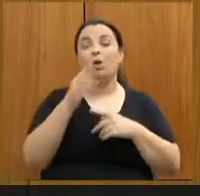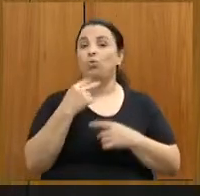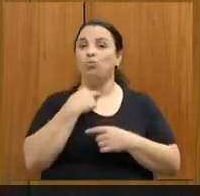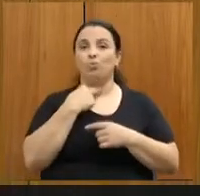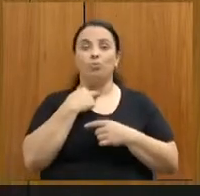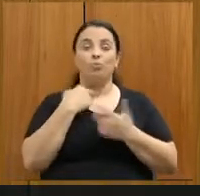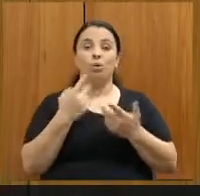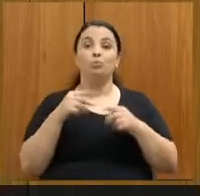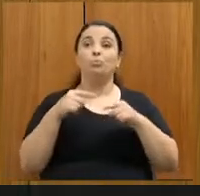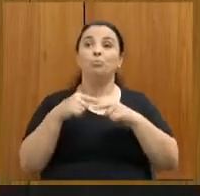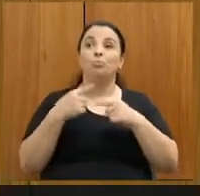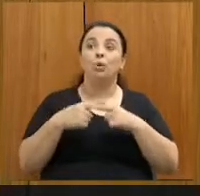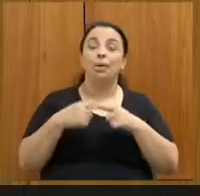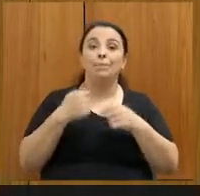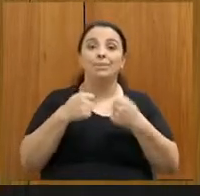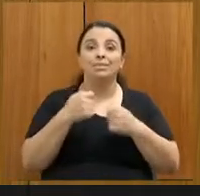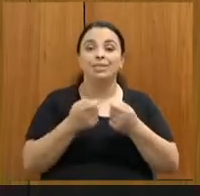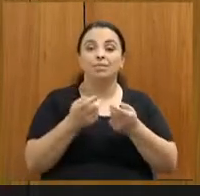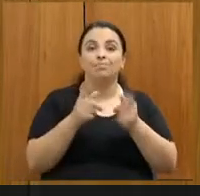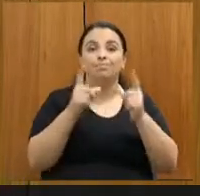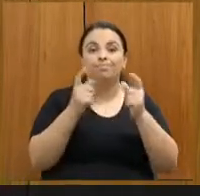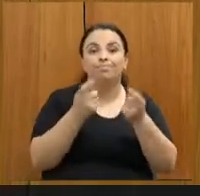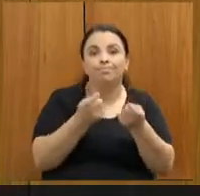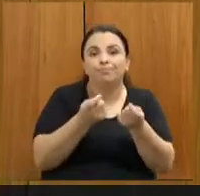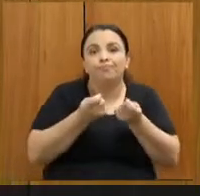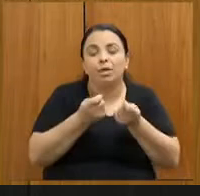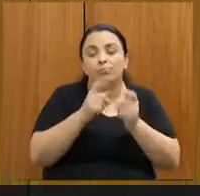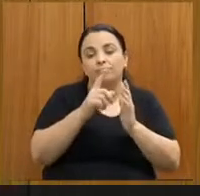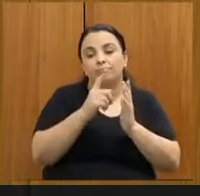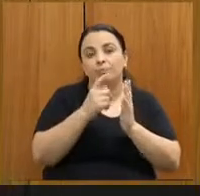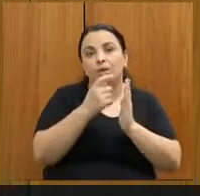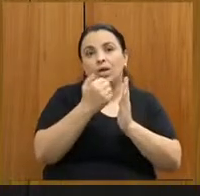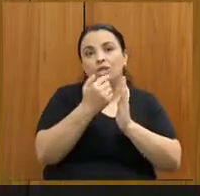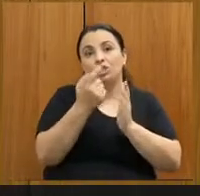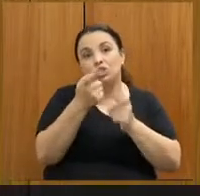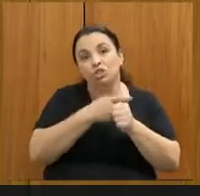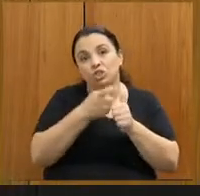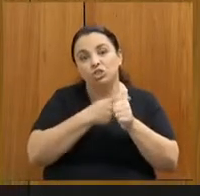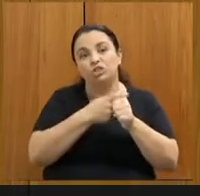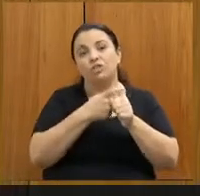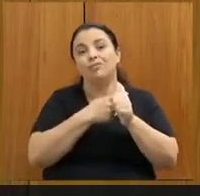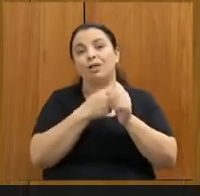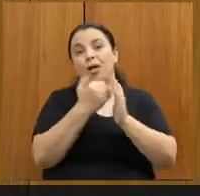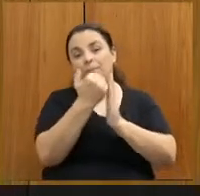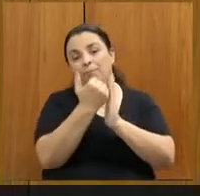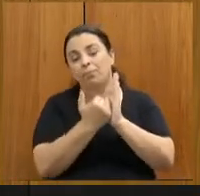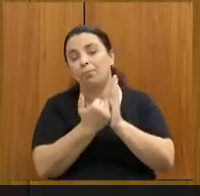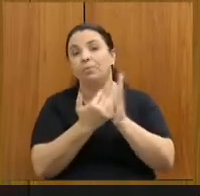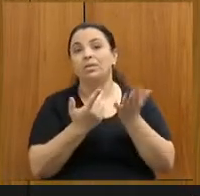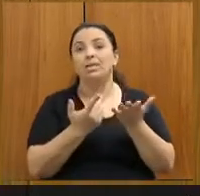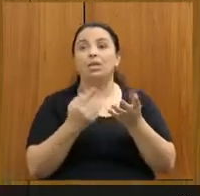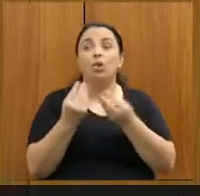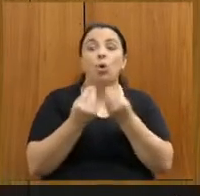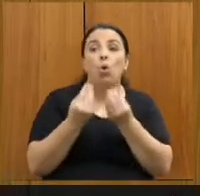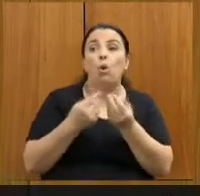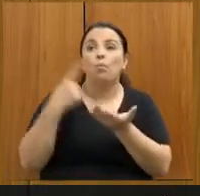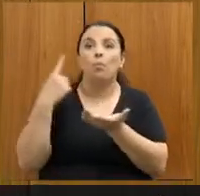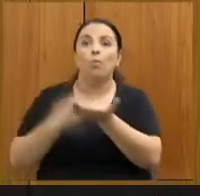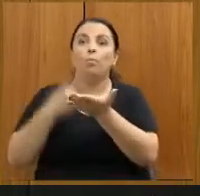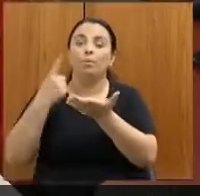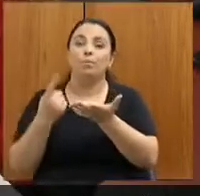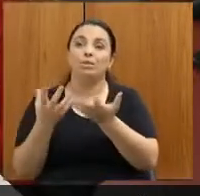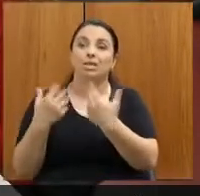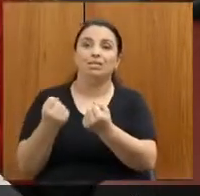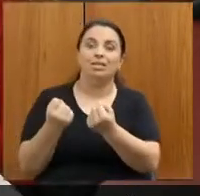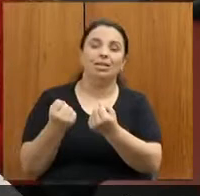equacionamento de dívida e que a gente pode a qualquer momento sofrer uma pedaço eliminar como é que não dá para assumir o compromisso se não se equacionar